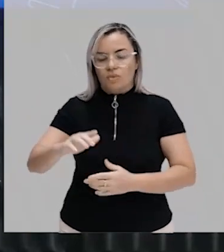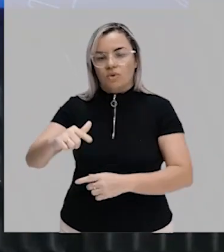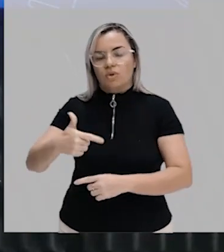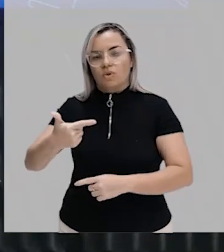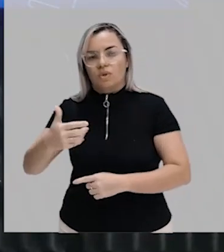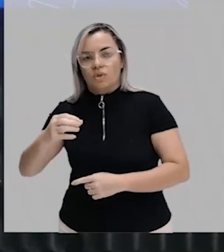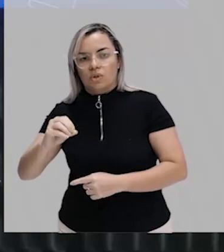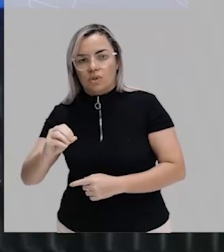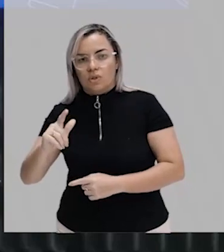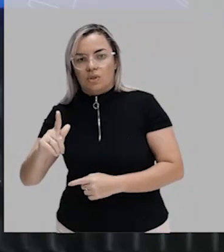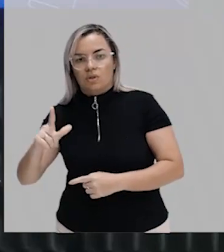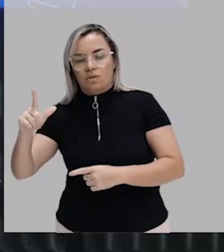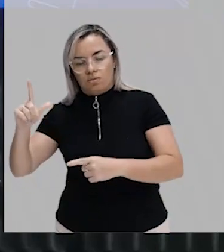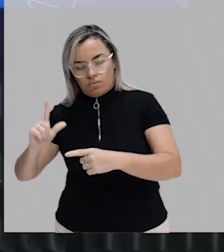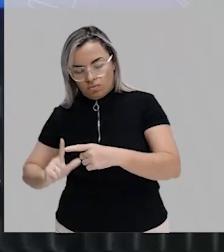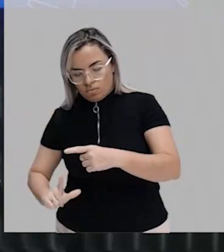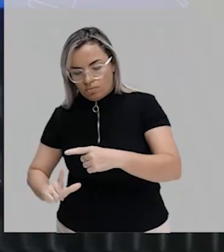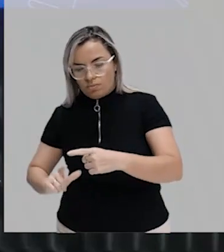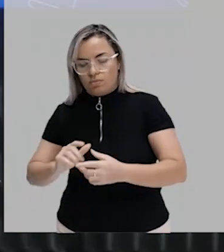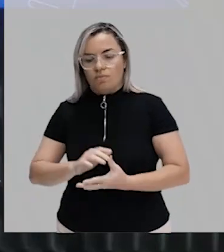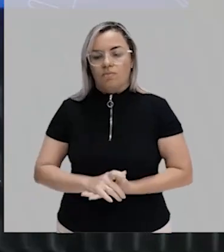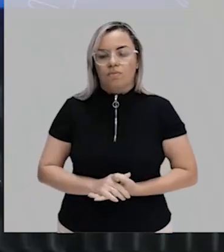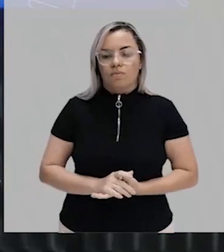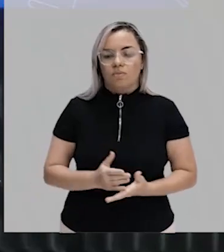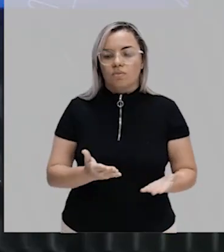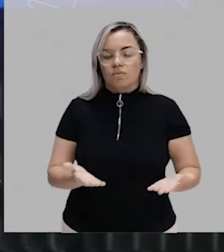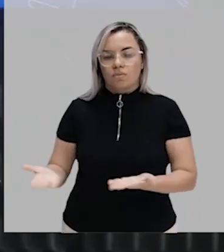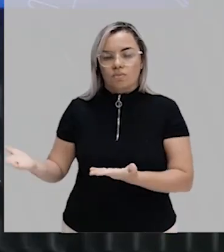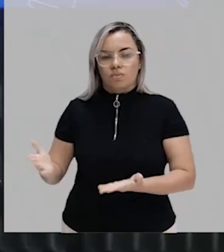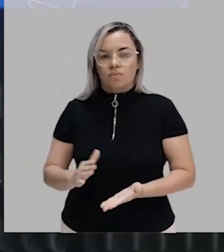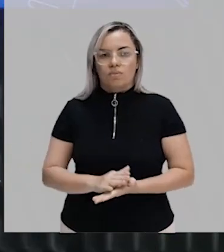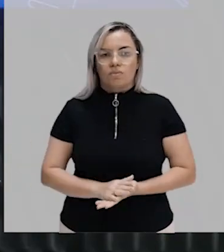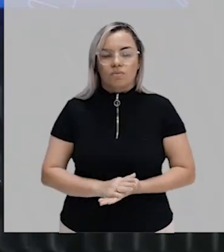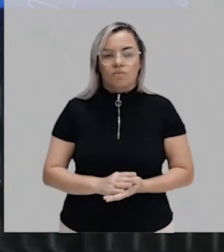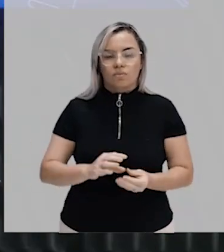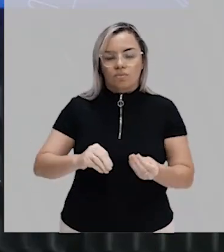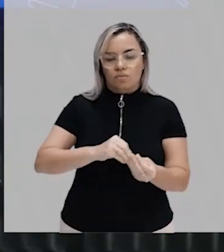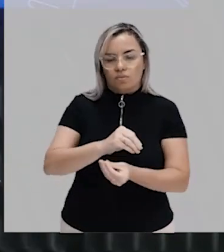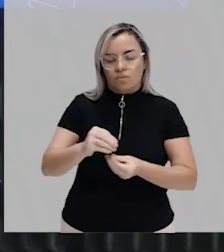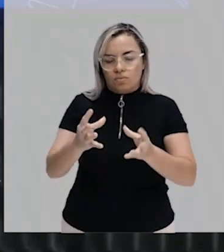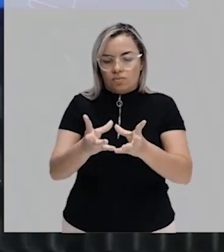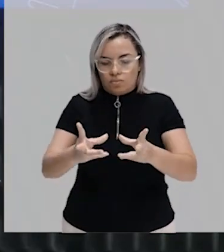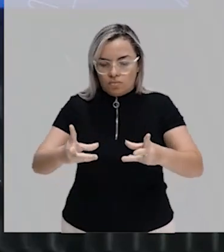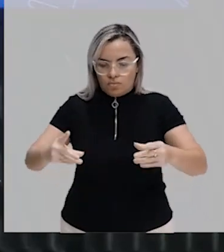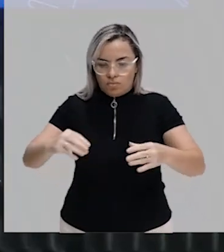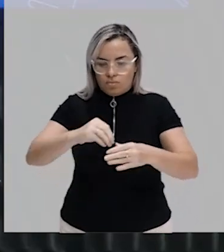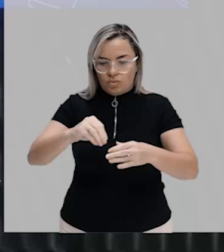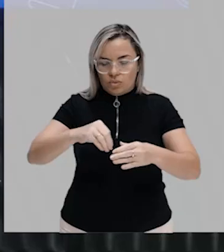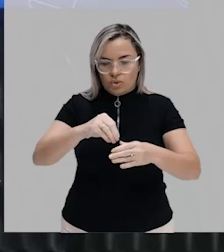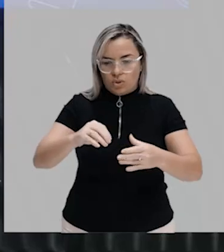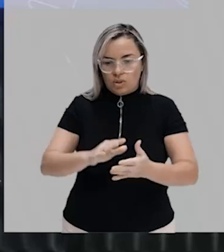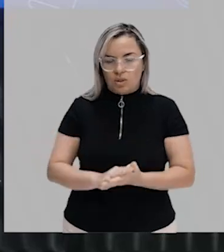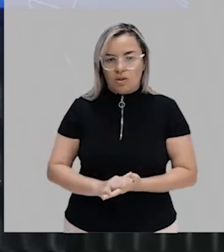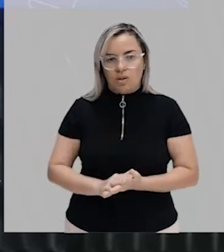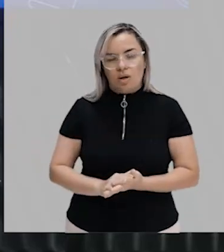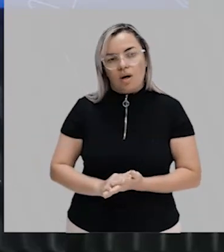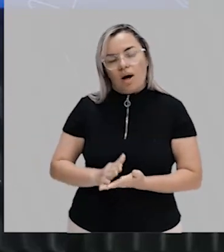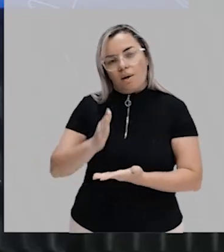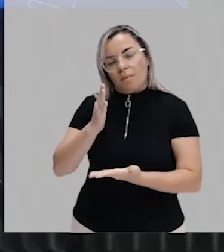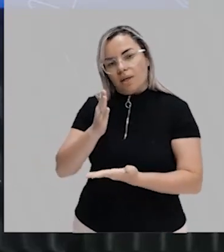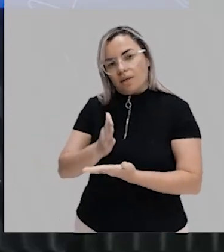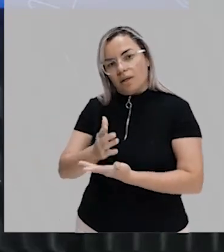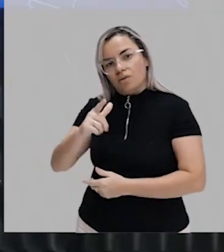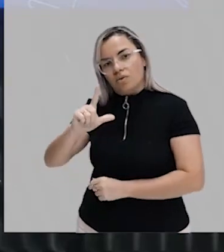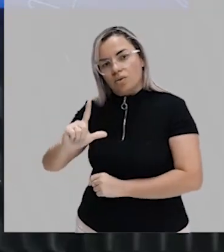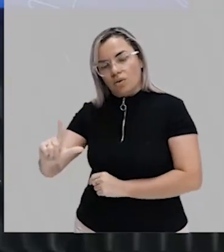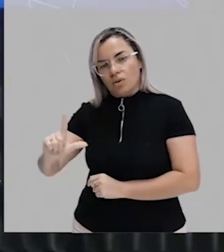litro. Então, se eu tenho 1 litro, ali vai estar dissolvido 20 gramas. Meio litro, 10 gramas. Se eu